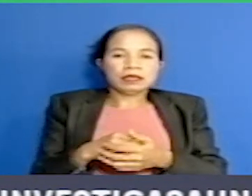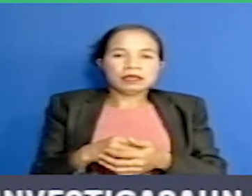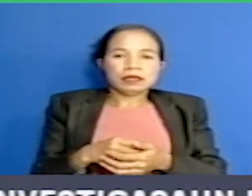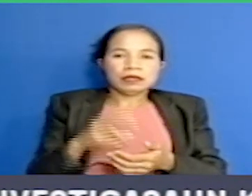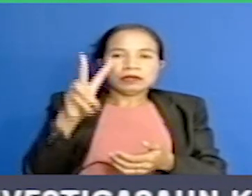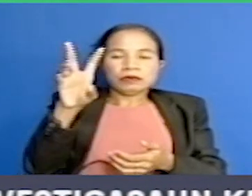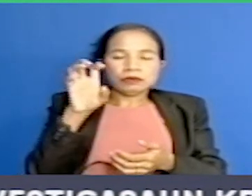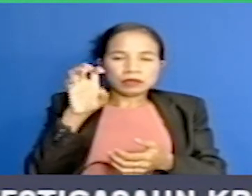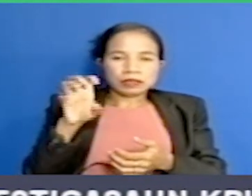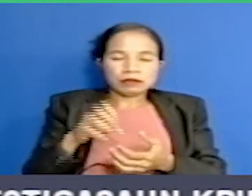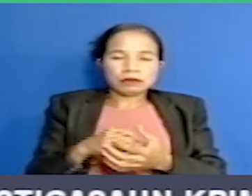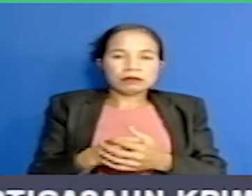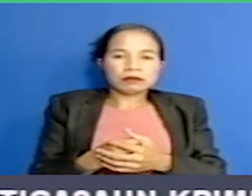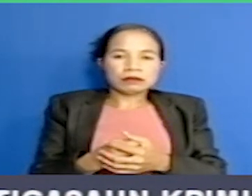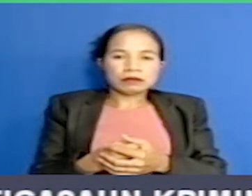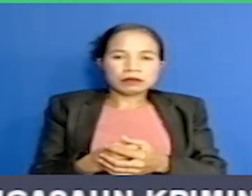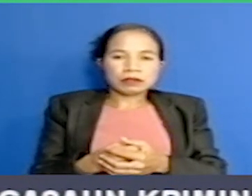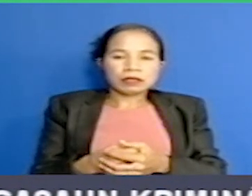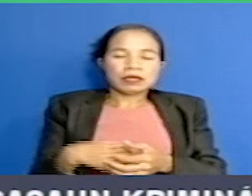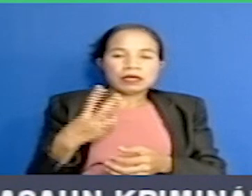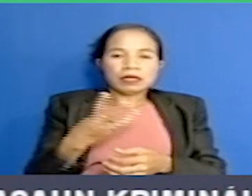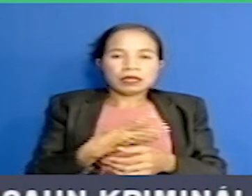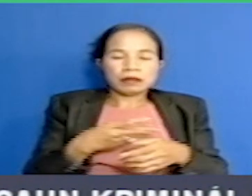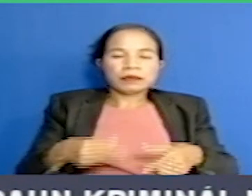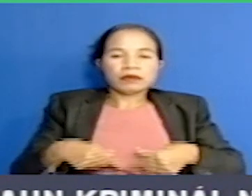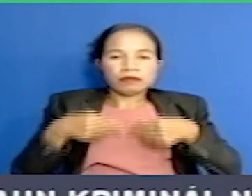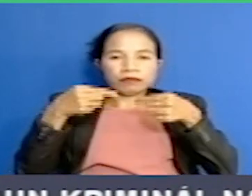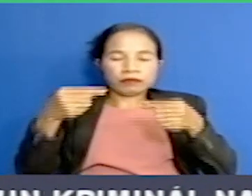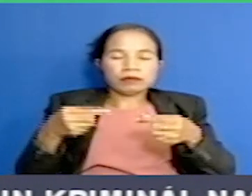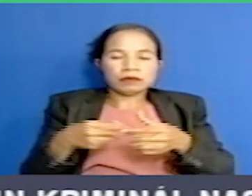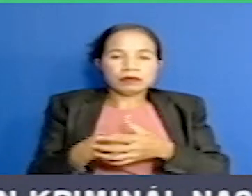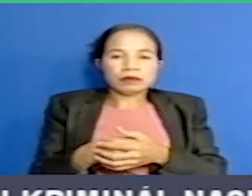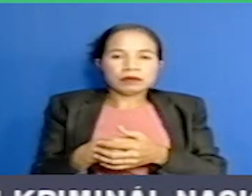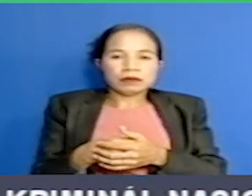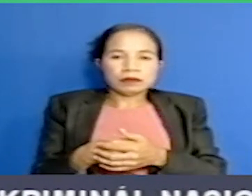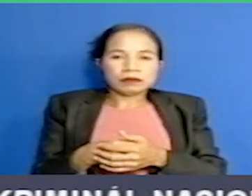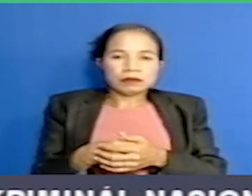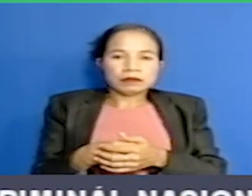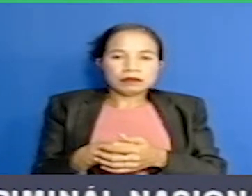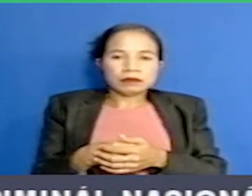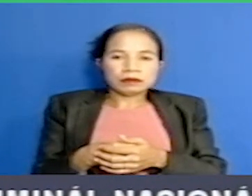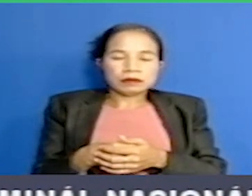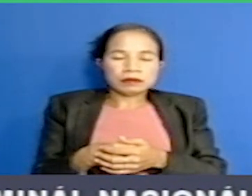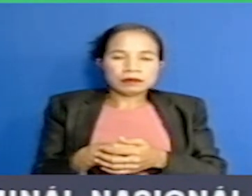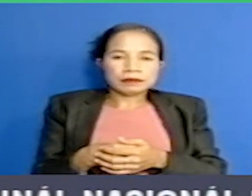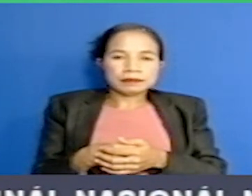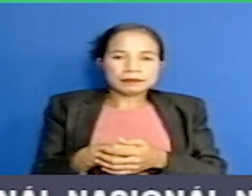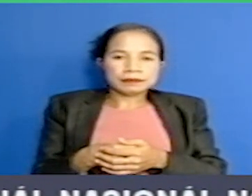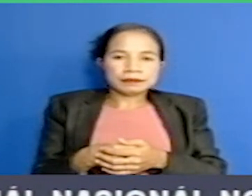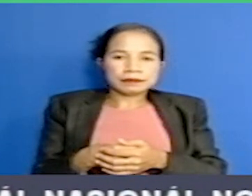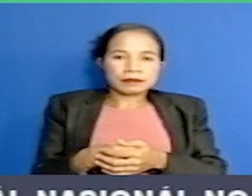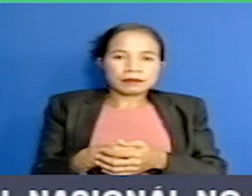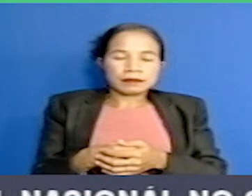$1,200,000 depois a mi fo contribuição para desenvolvimento e a mi fo campo de trabalho agora logo a mi hija